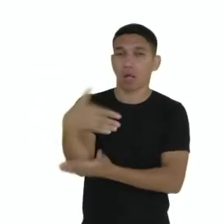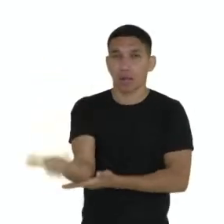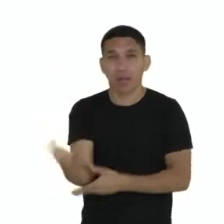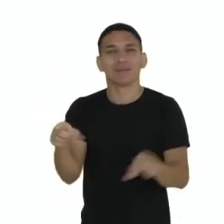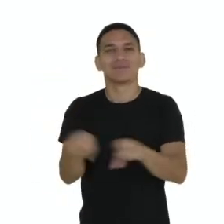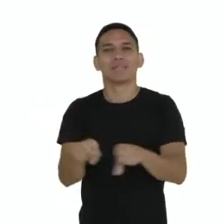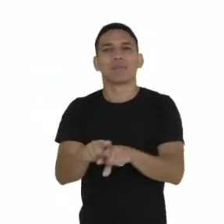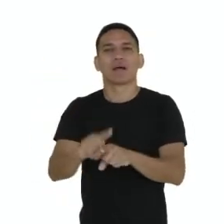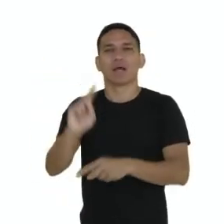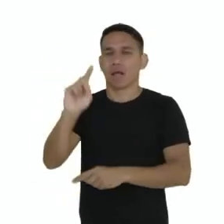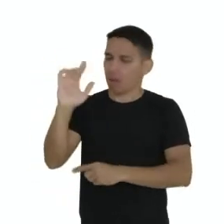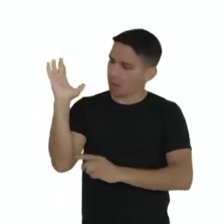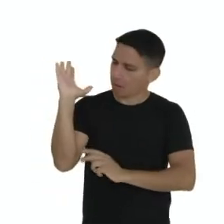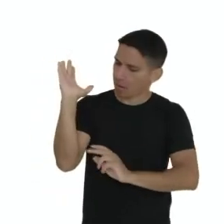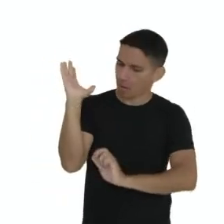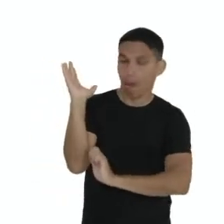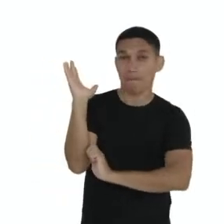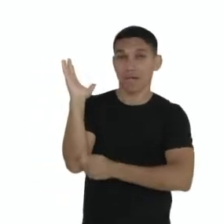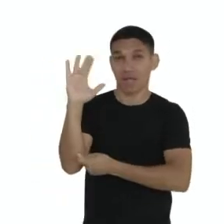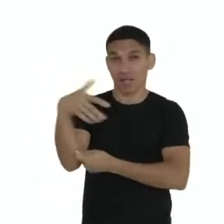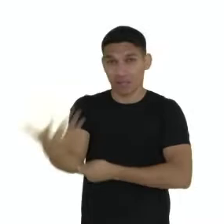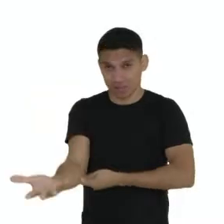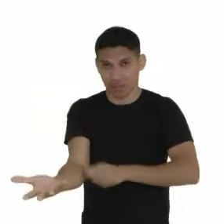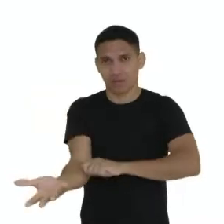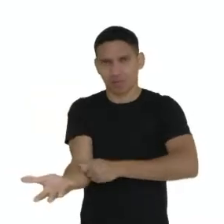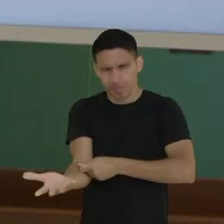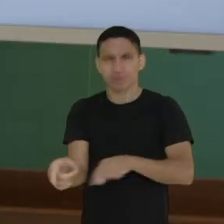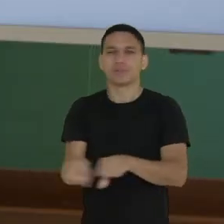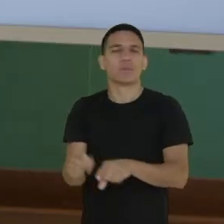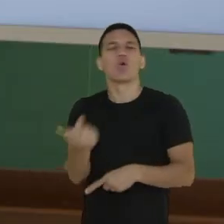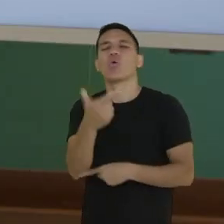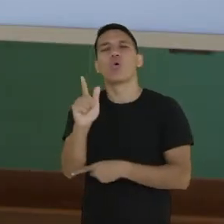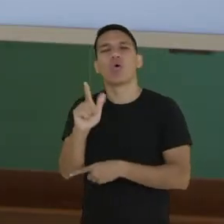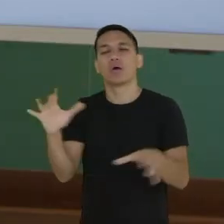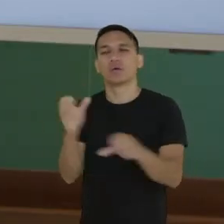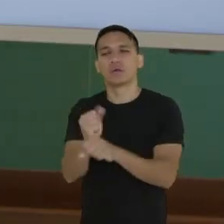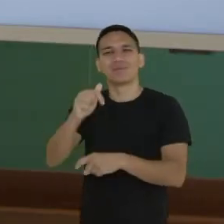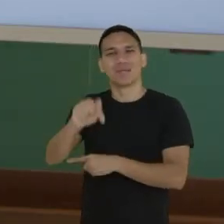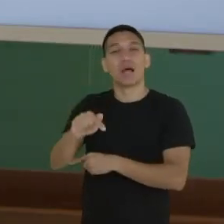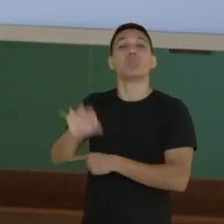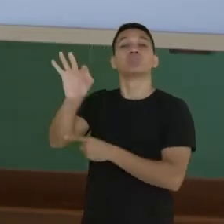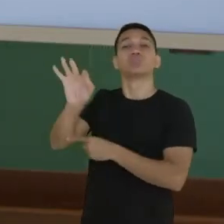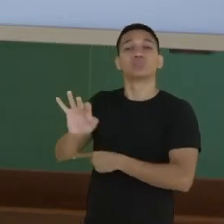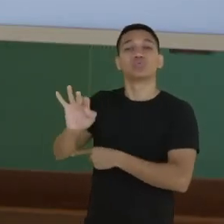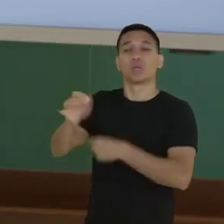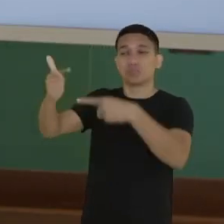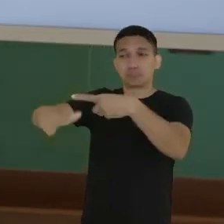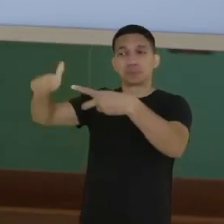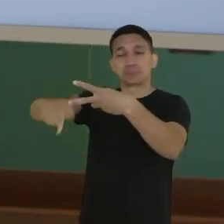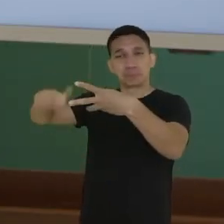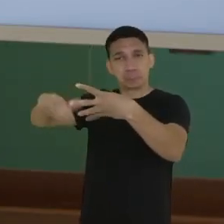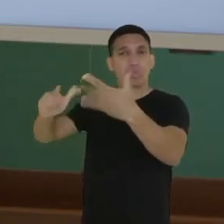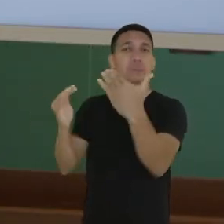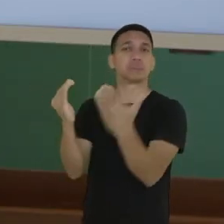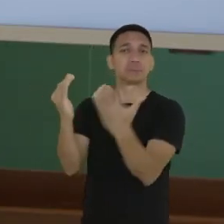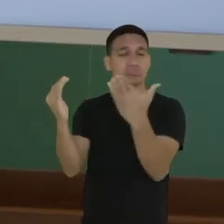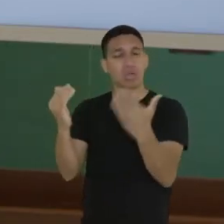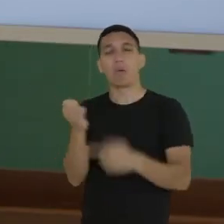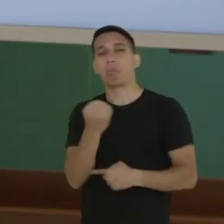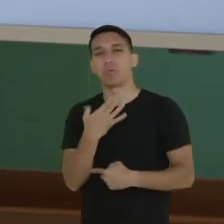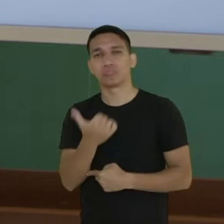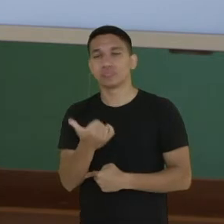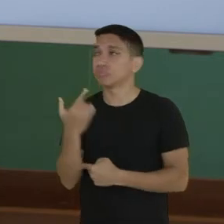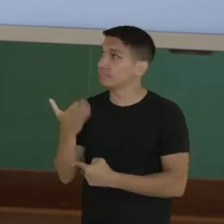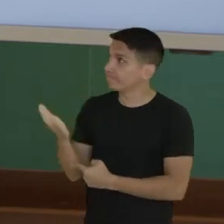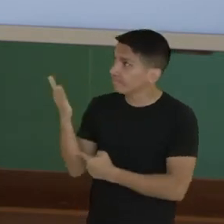aí 8,8%. Ou seja, 7% de energias renováveis, um bom parâmetro, certo? E aqui